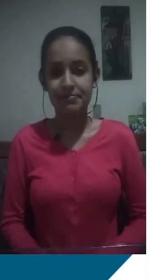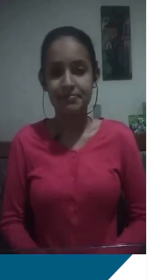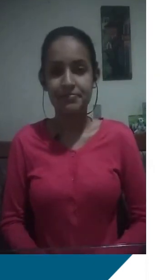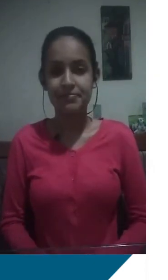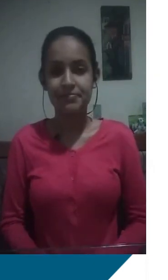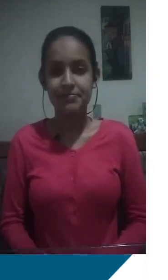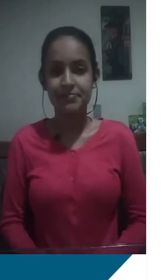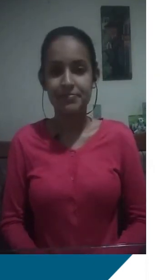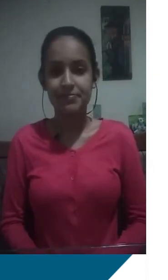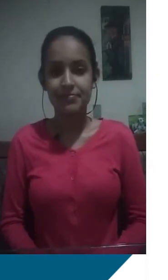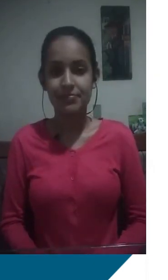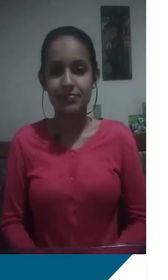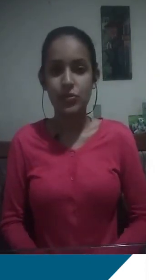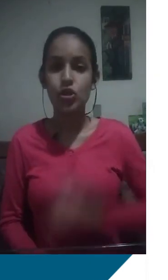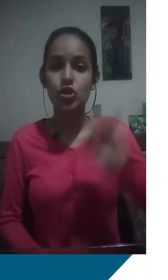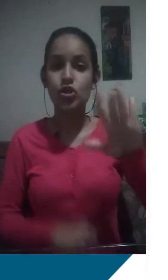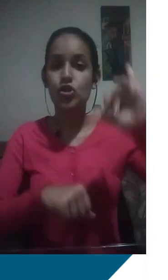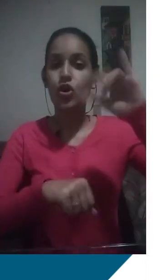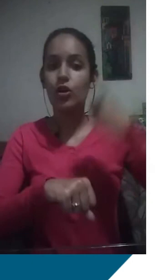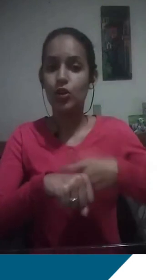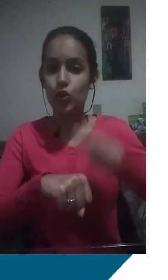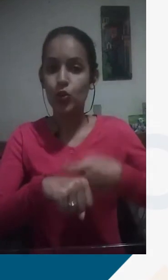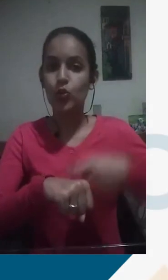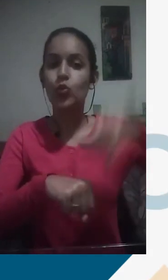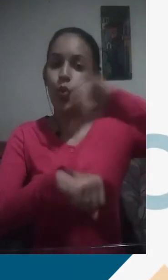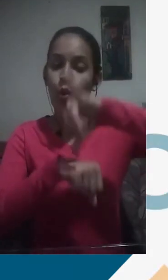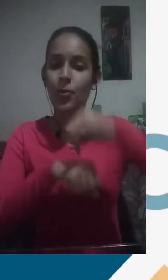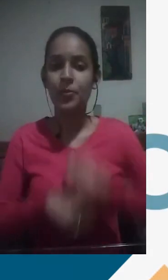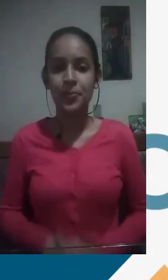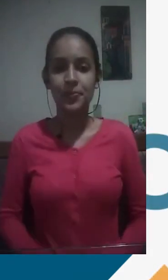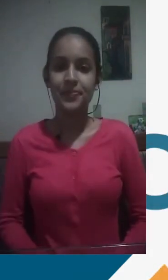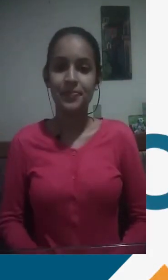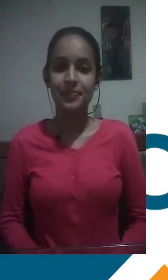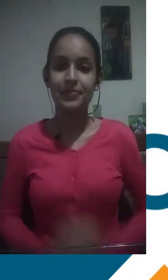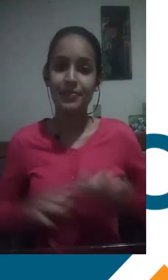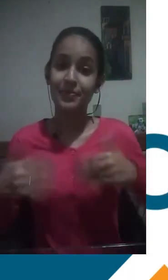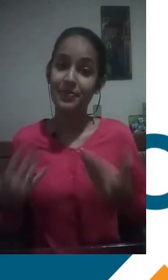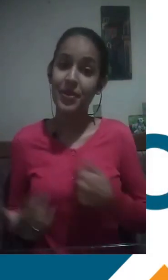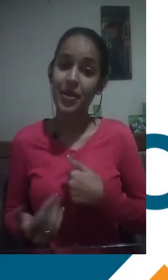Então é isso aí, galera. Espero ter ajudado vocês. Tá? Grande abraço e tchau.